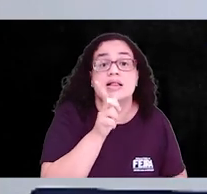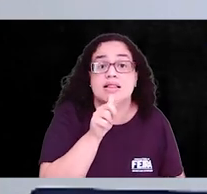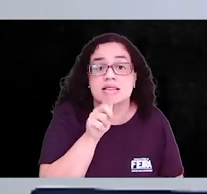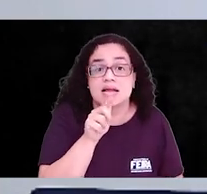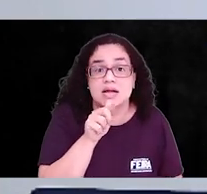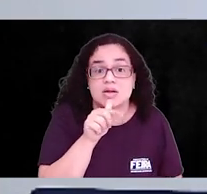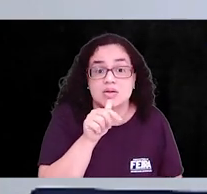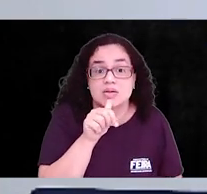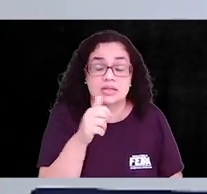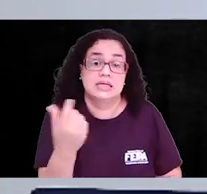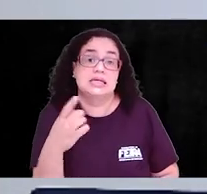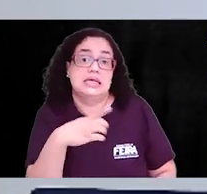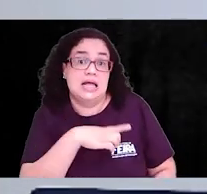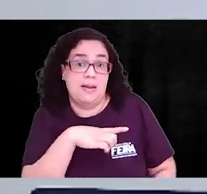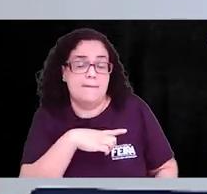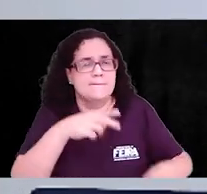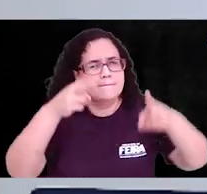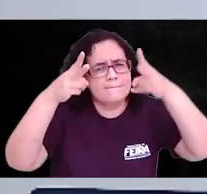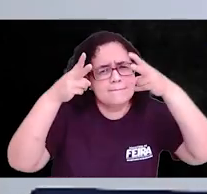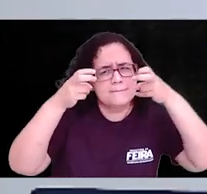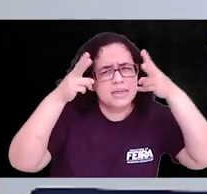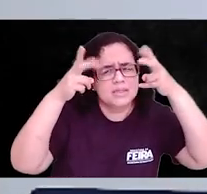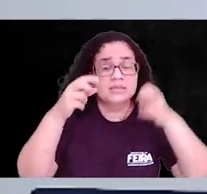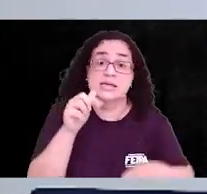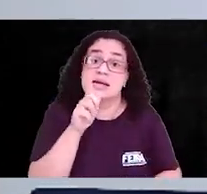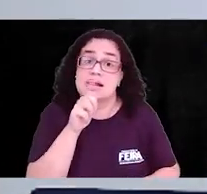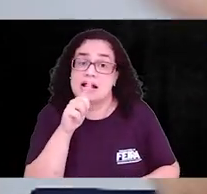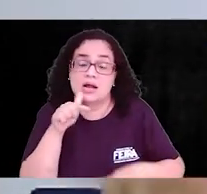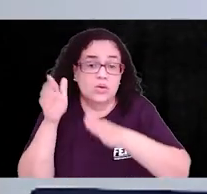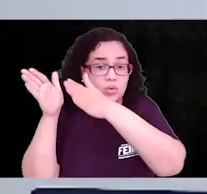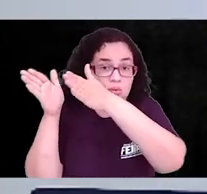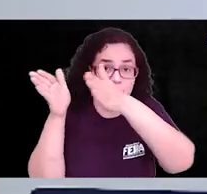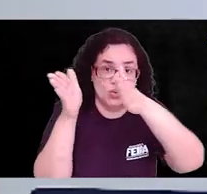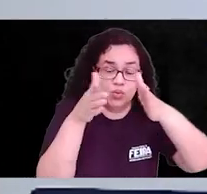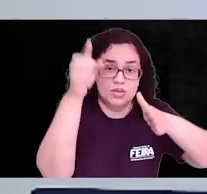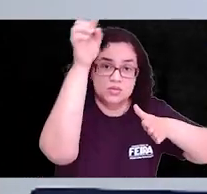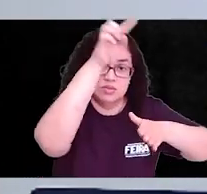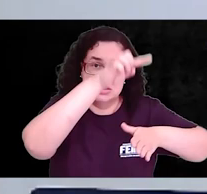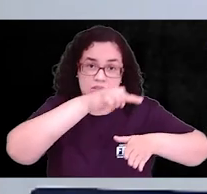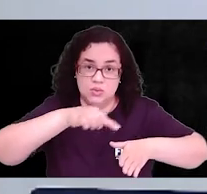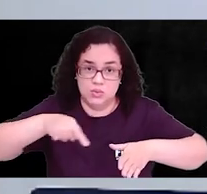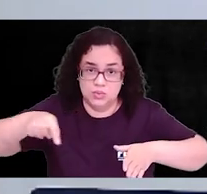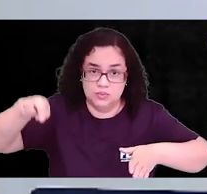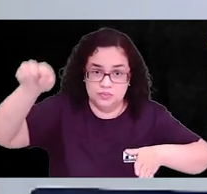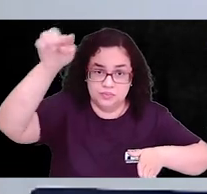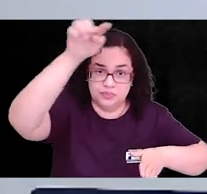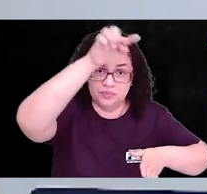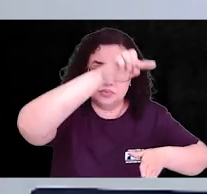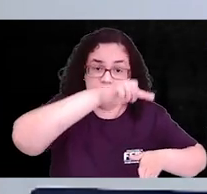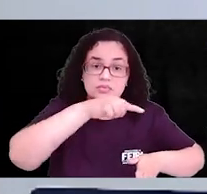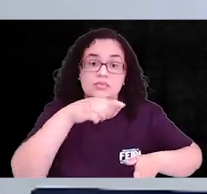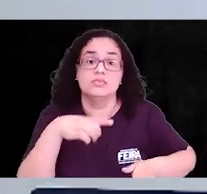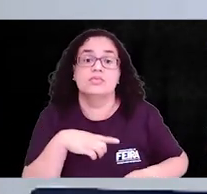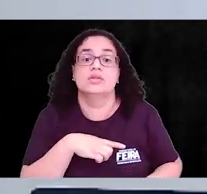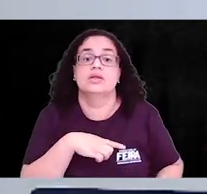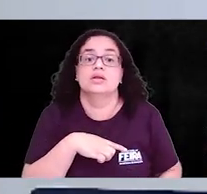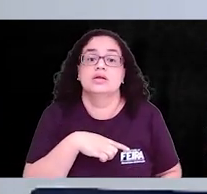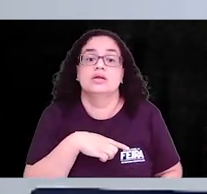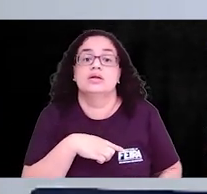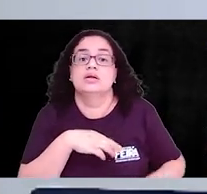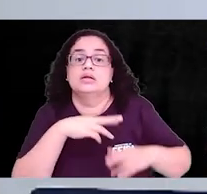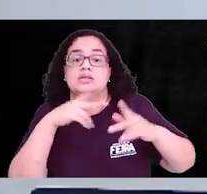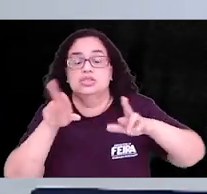água e a gente perceber que a água neste processo né neste cinco ela passa por